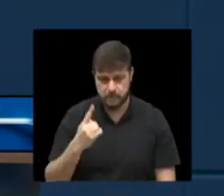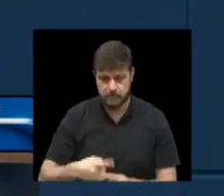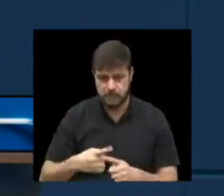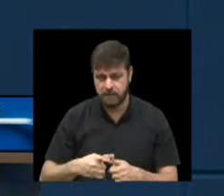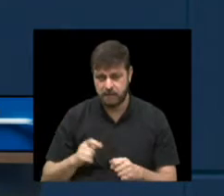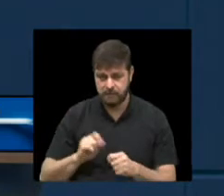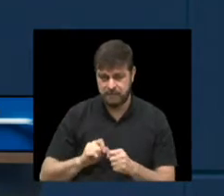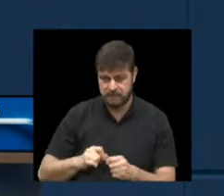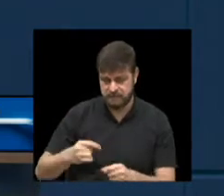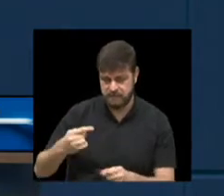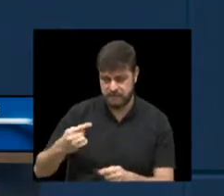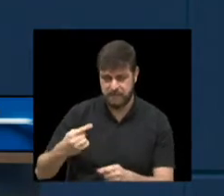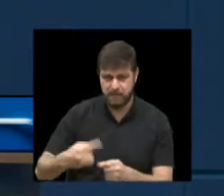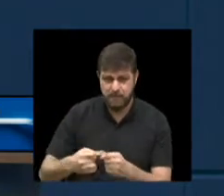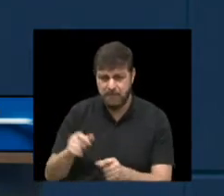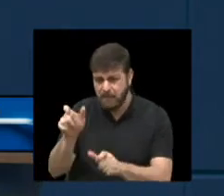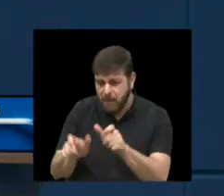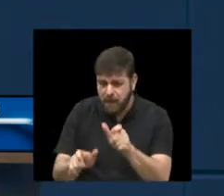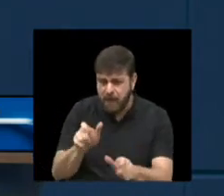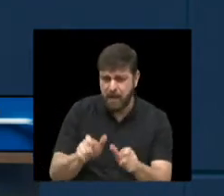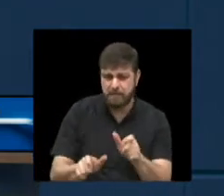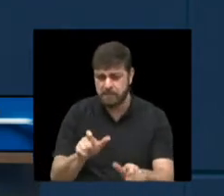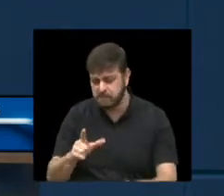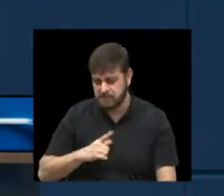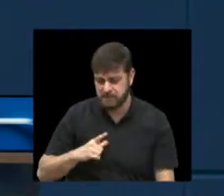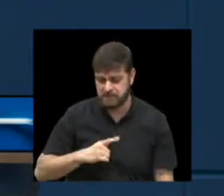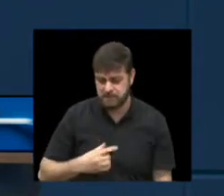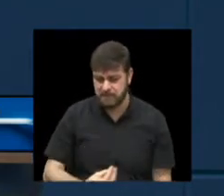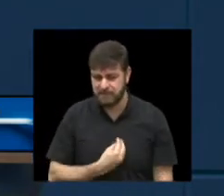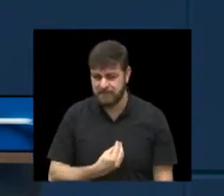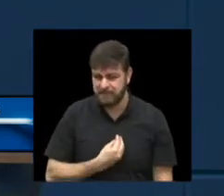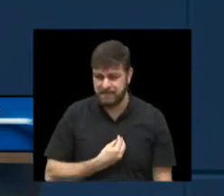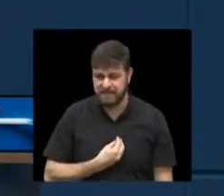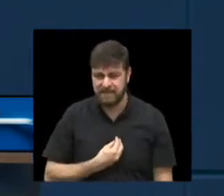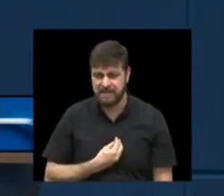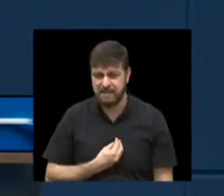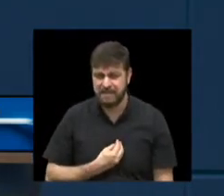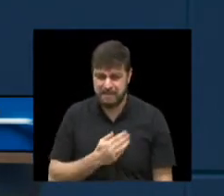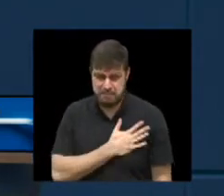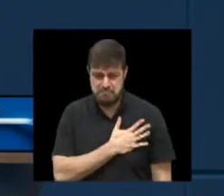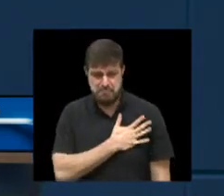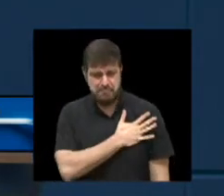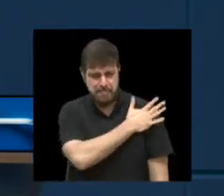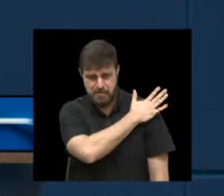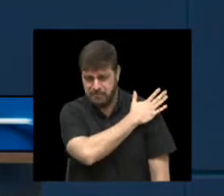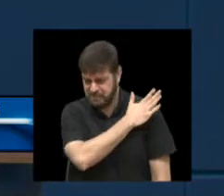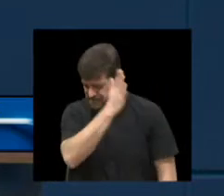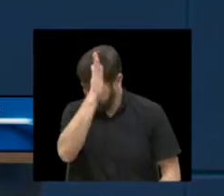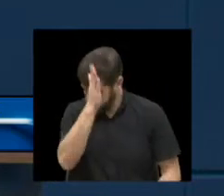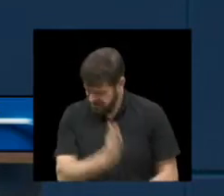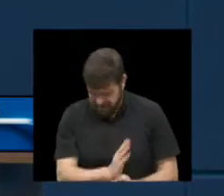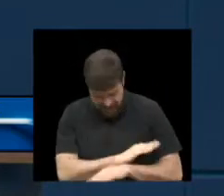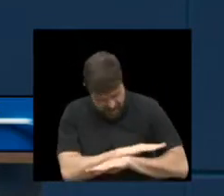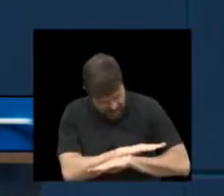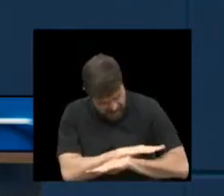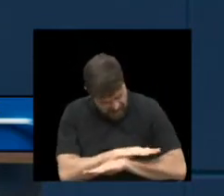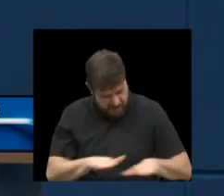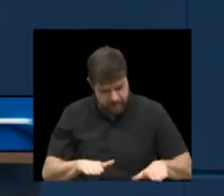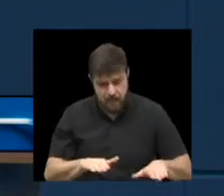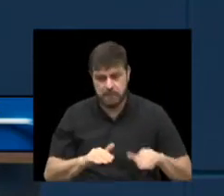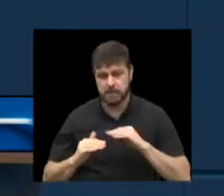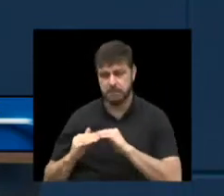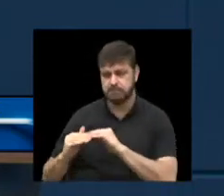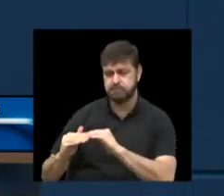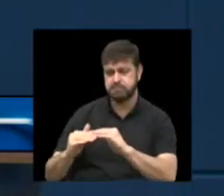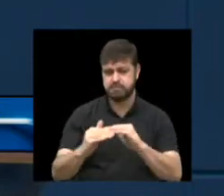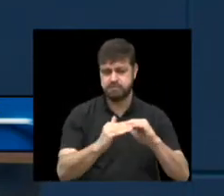de uma cidadania, além de trabalhar e eliminar todas as formas de discriminação e intolerância. Então, a